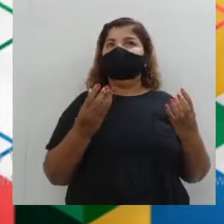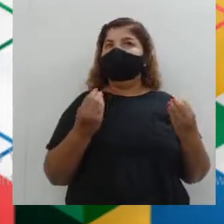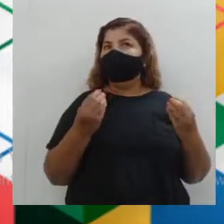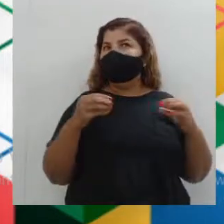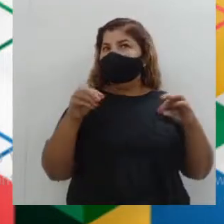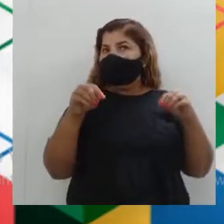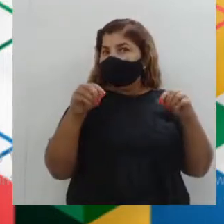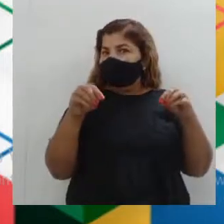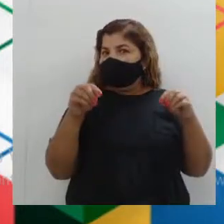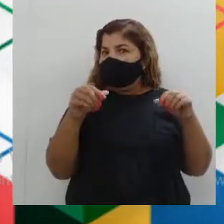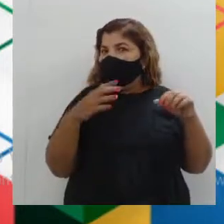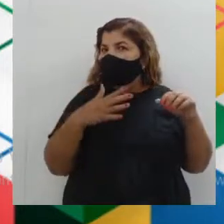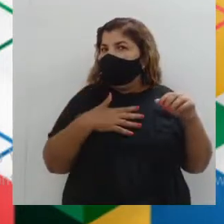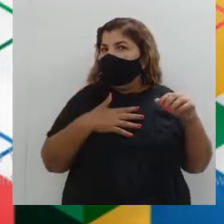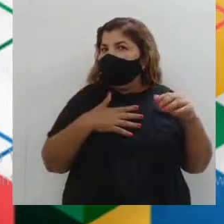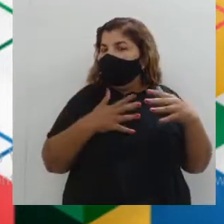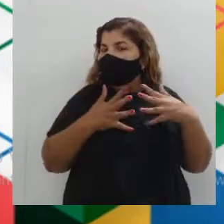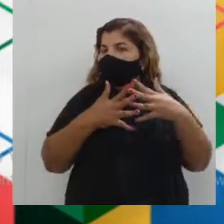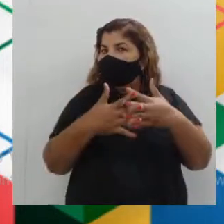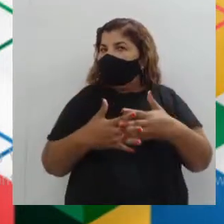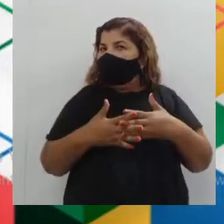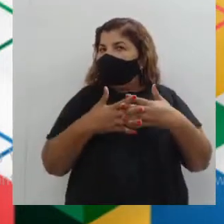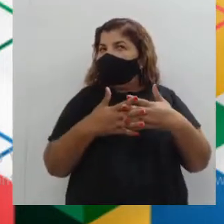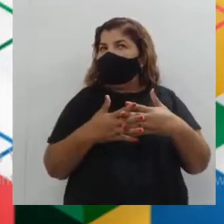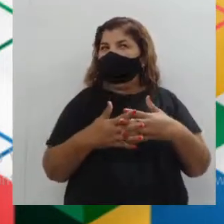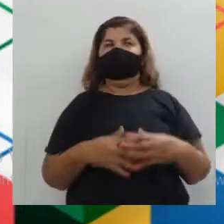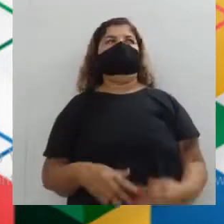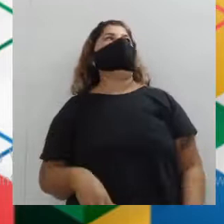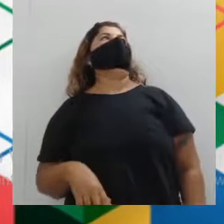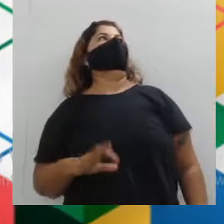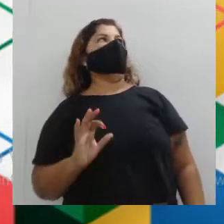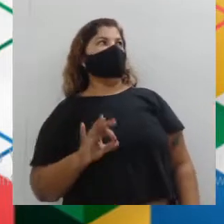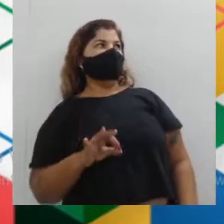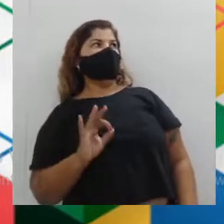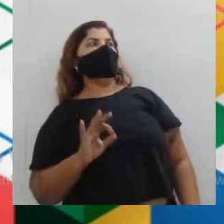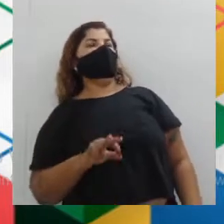meu caminhão. Com certeza.